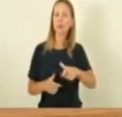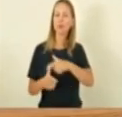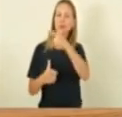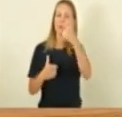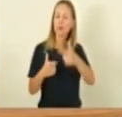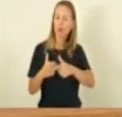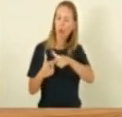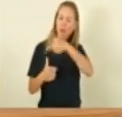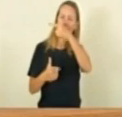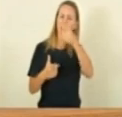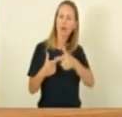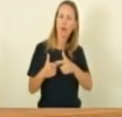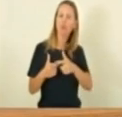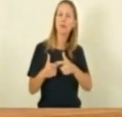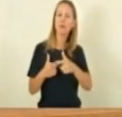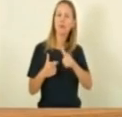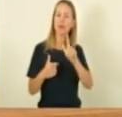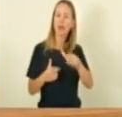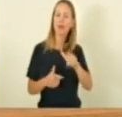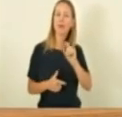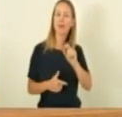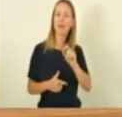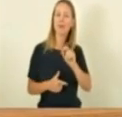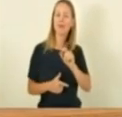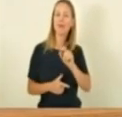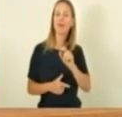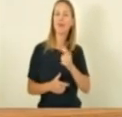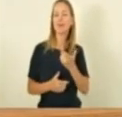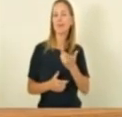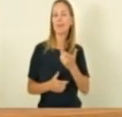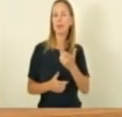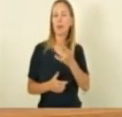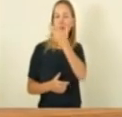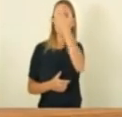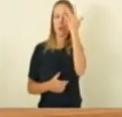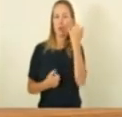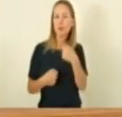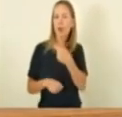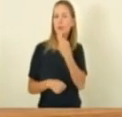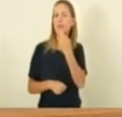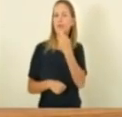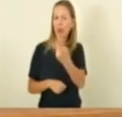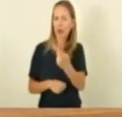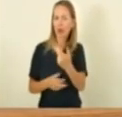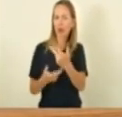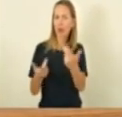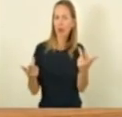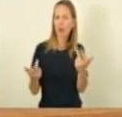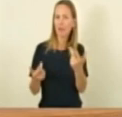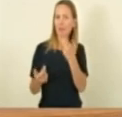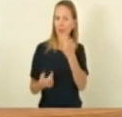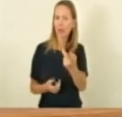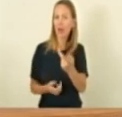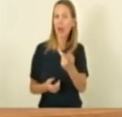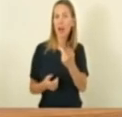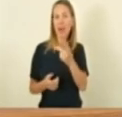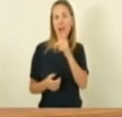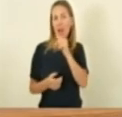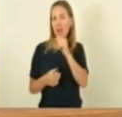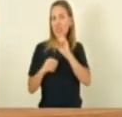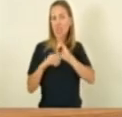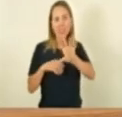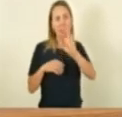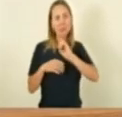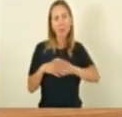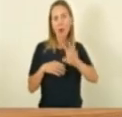repetitivo, mas de propósito. Eu acho que alguém tem que falar alguma coisa sobre isso. A água foi embora, a água está indo